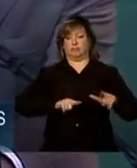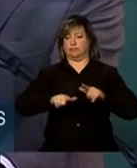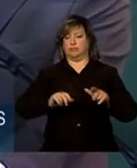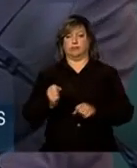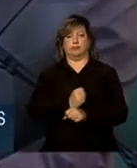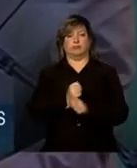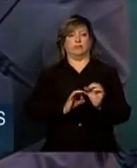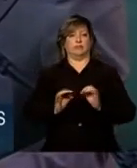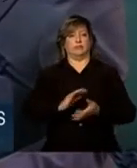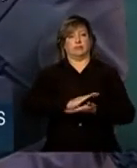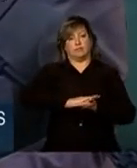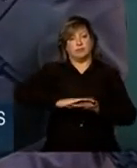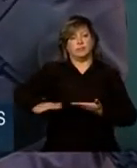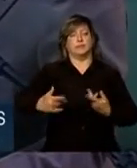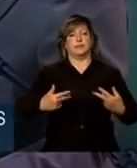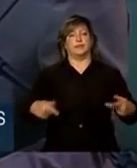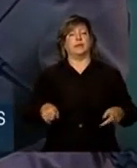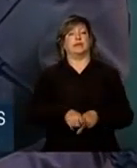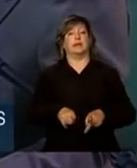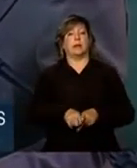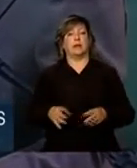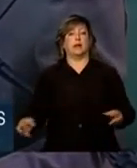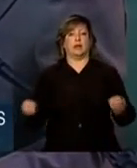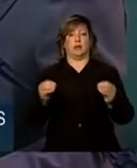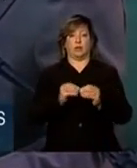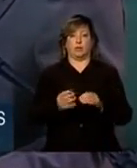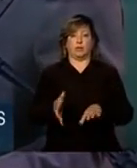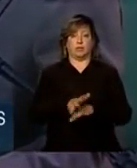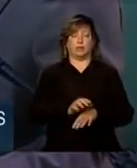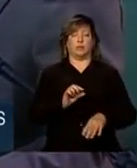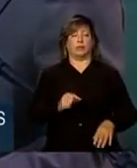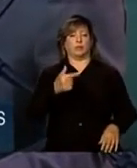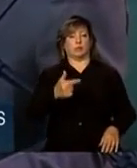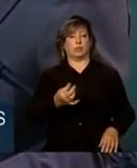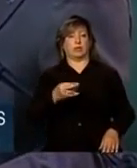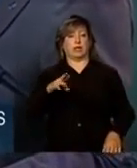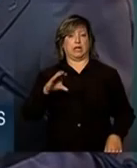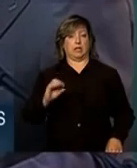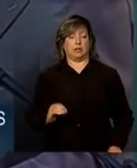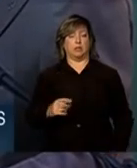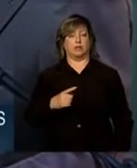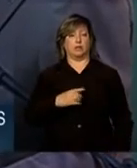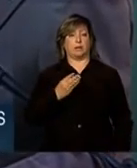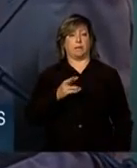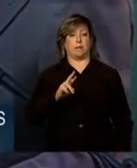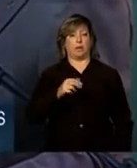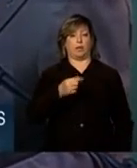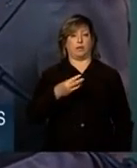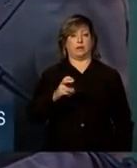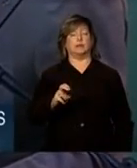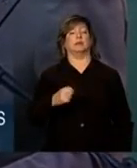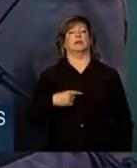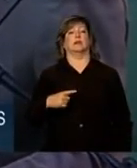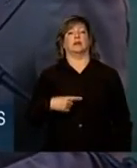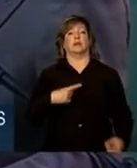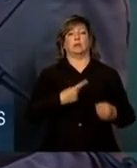pela inclusão do segundo trecho da BR-235, de Bom Jesus,